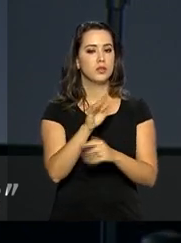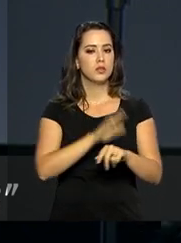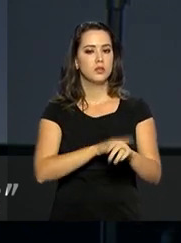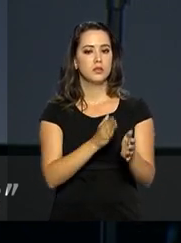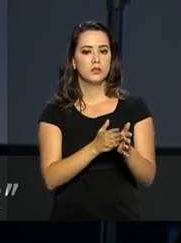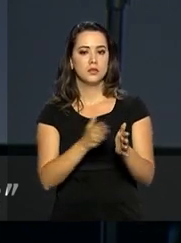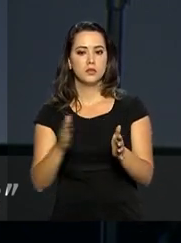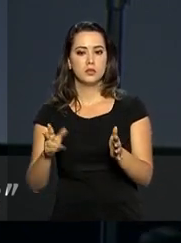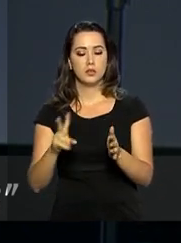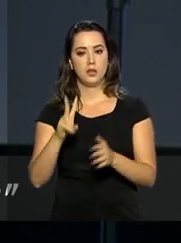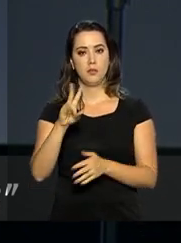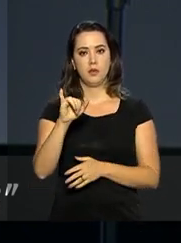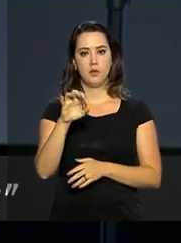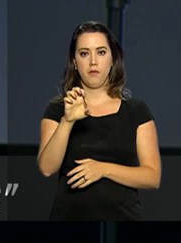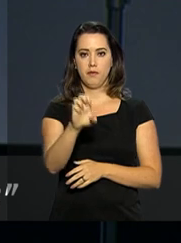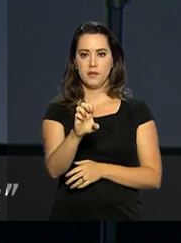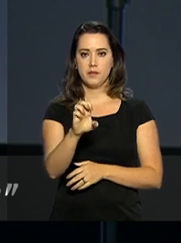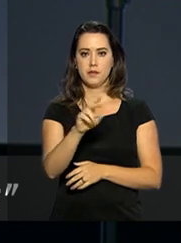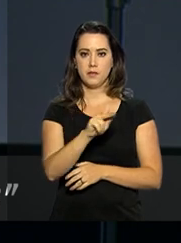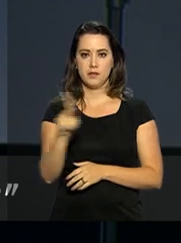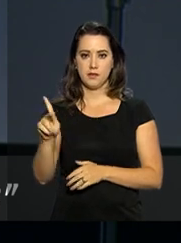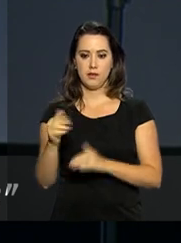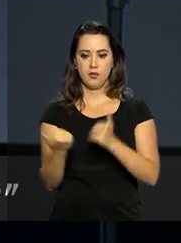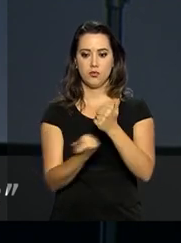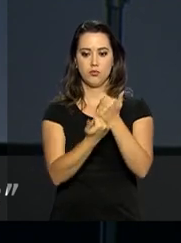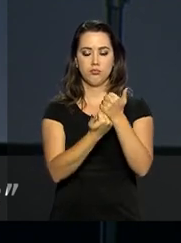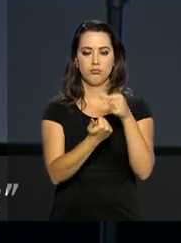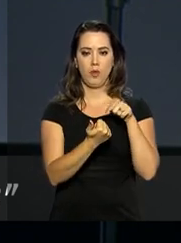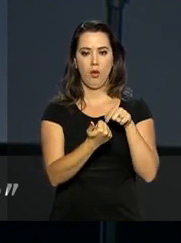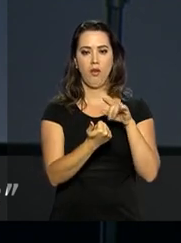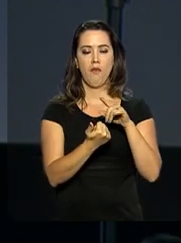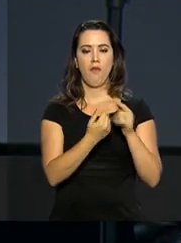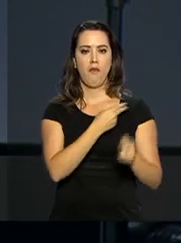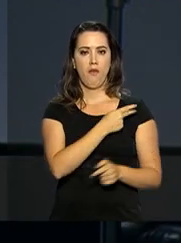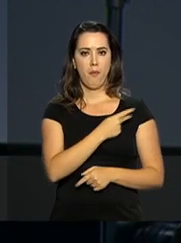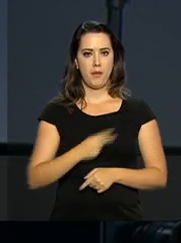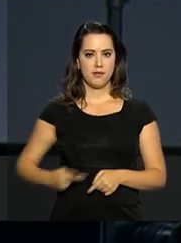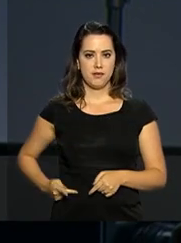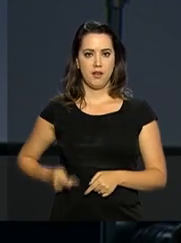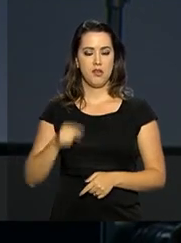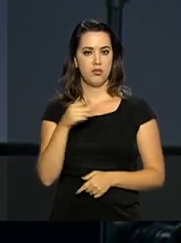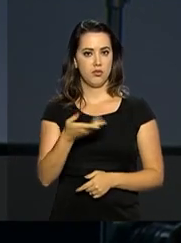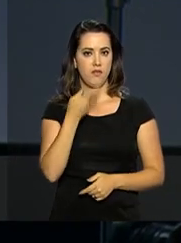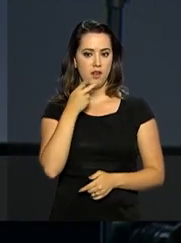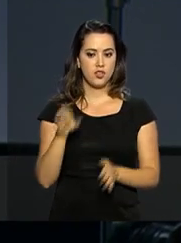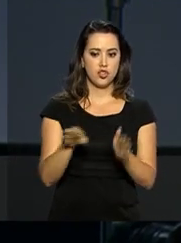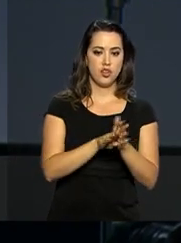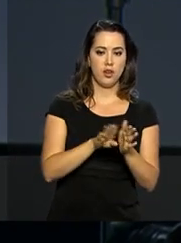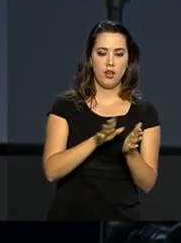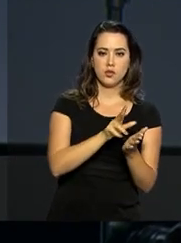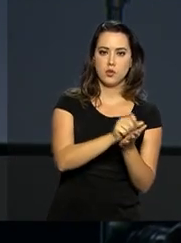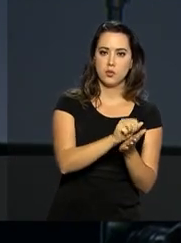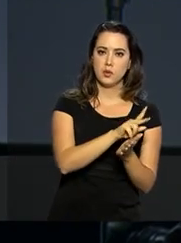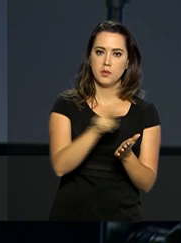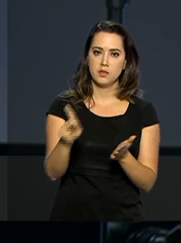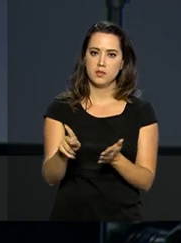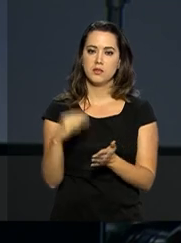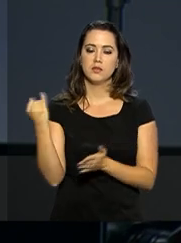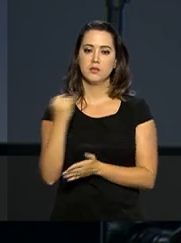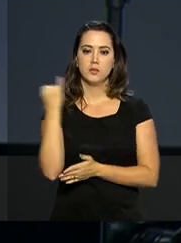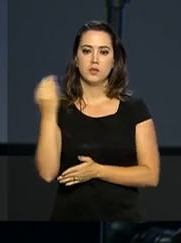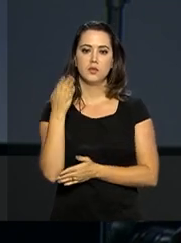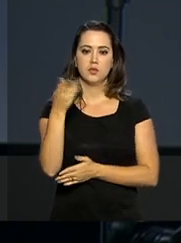eu era ainda vice-presidente, e quero dizer que se nós chegamos até aqui, deve-se muito, eu devo dizer o Moreira